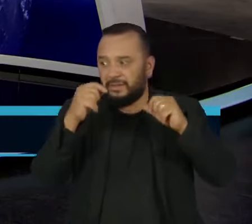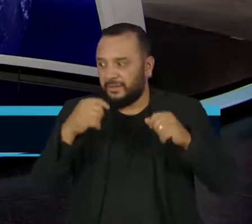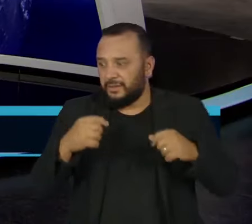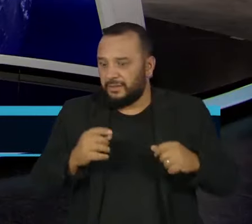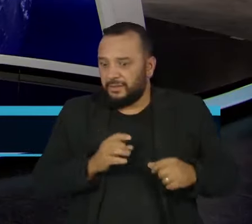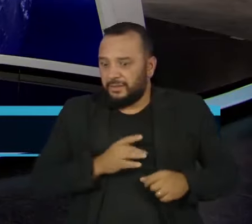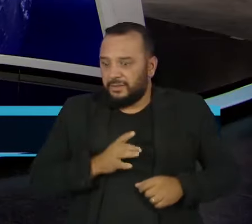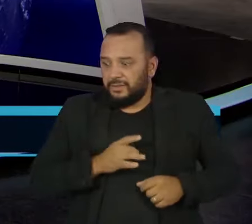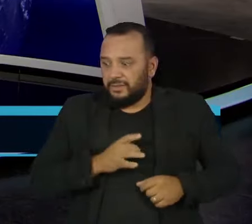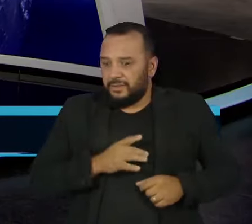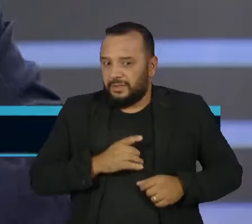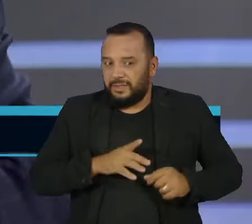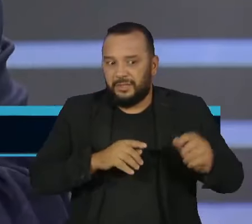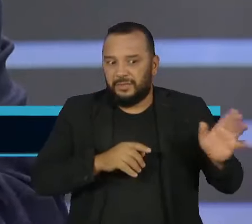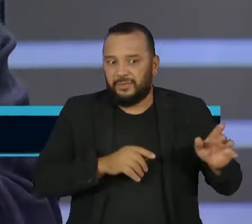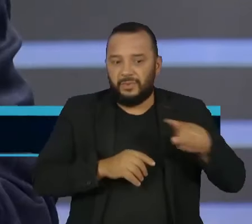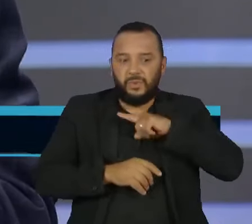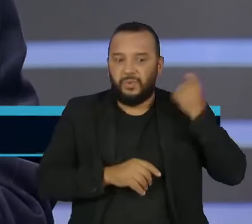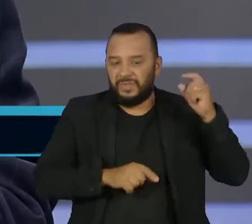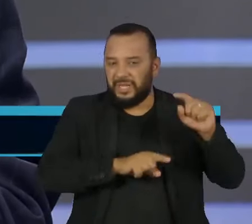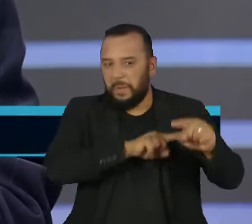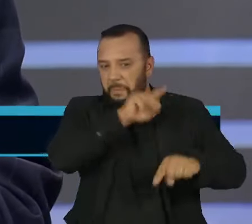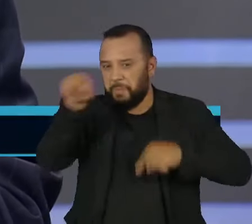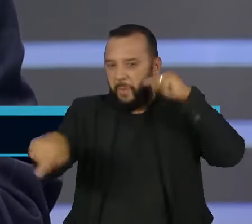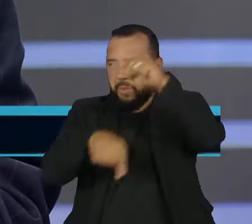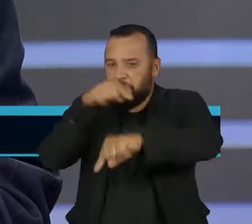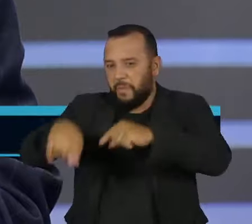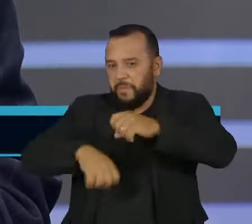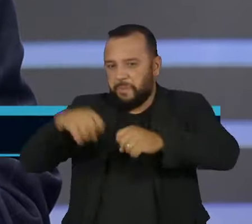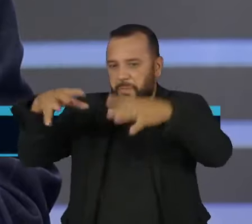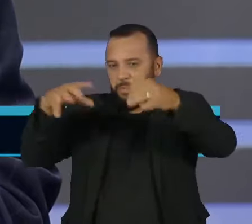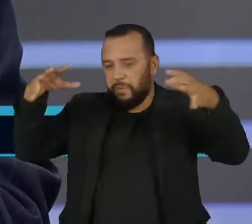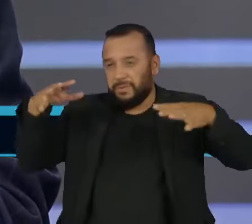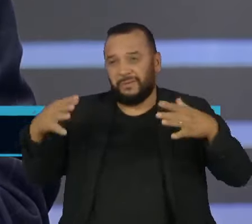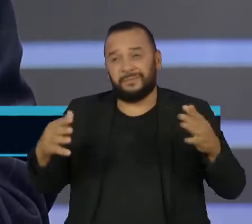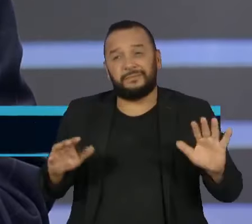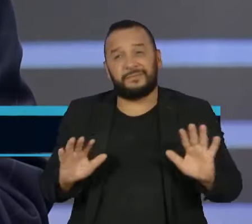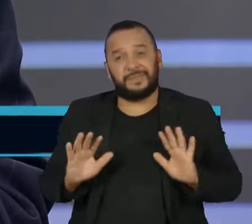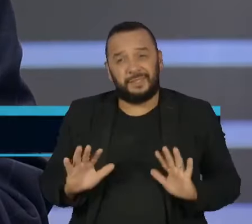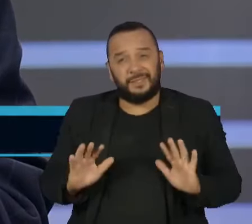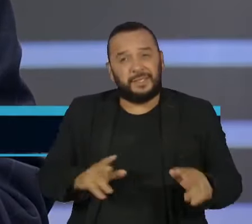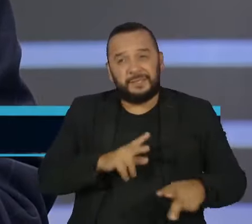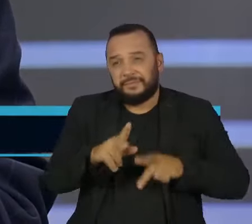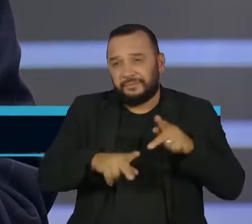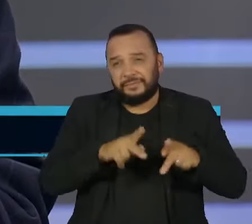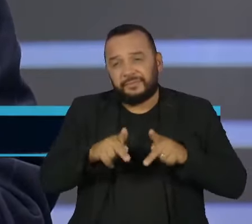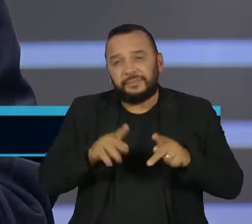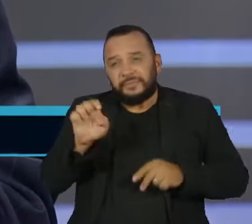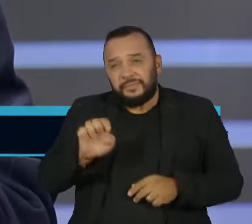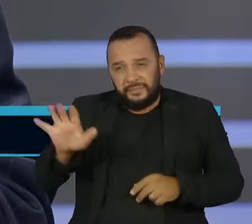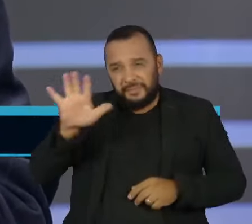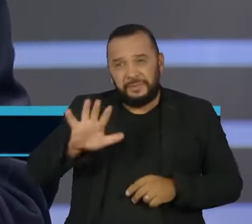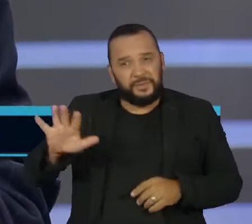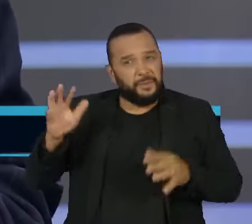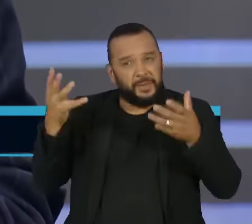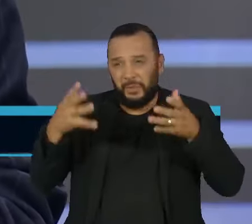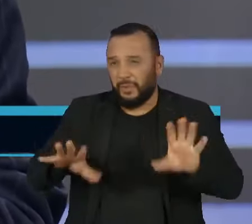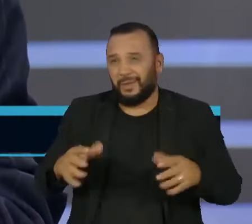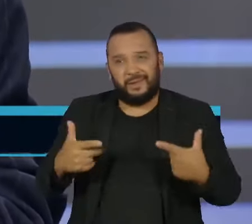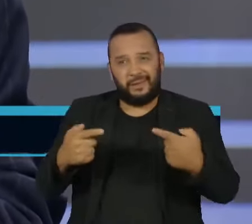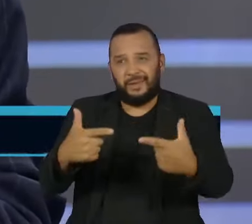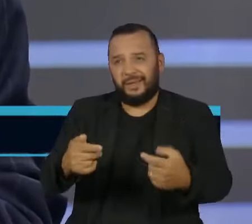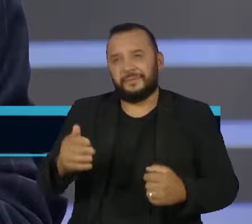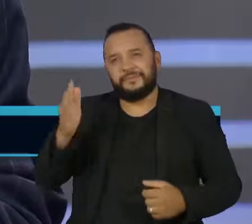invadir aquela região inteira. Eu não acredito que exista vontade da população europeia para ir para a guerra. Aliás, o